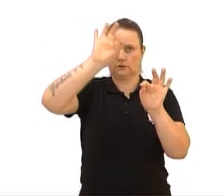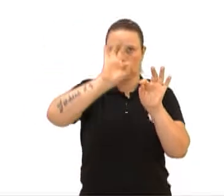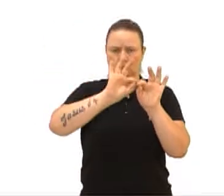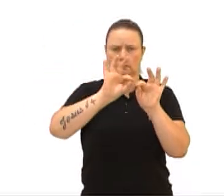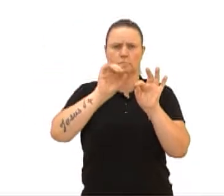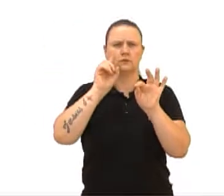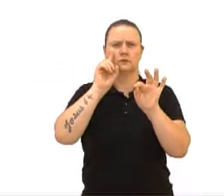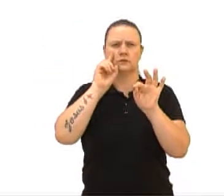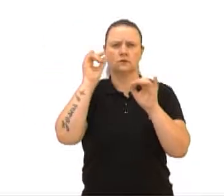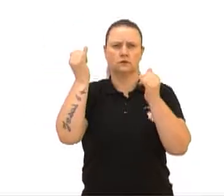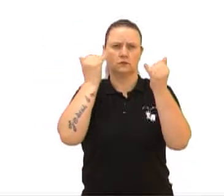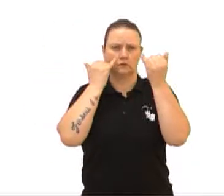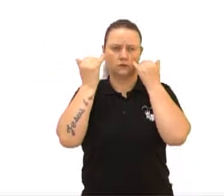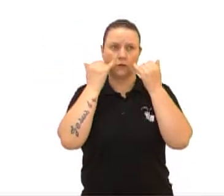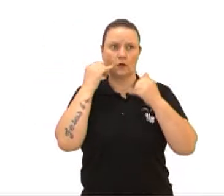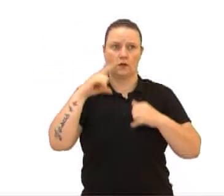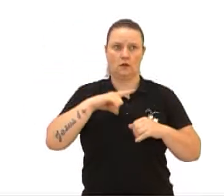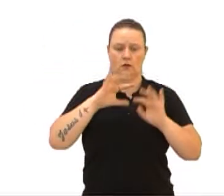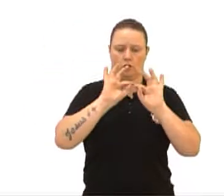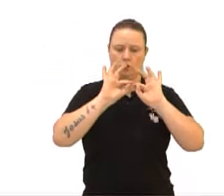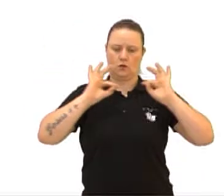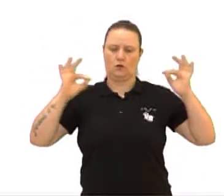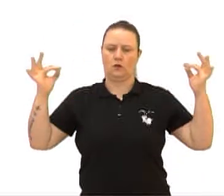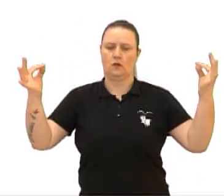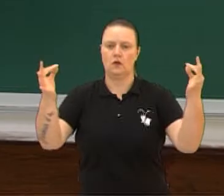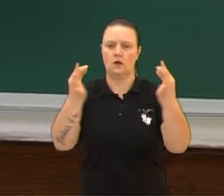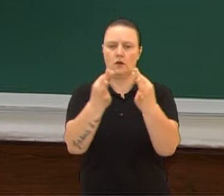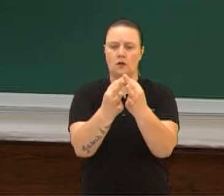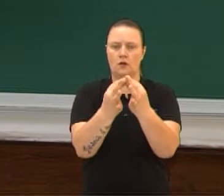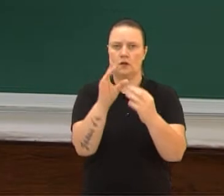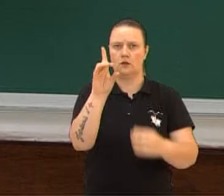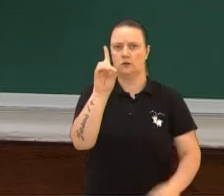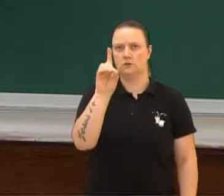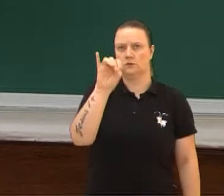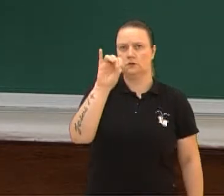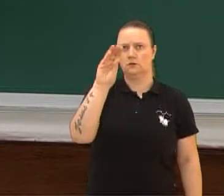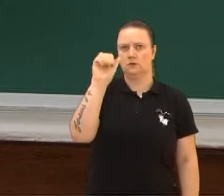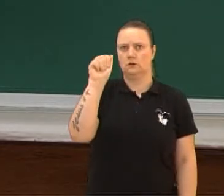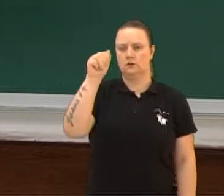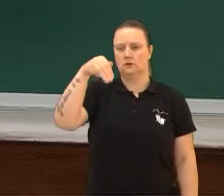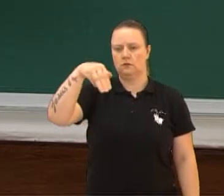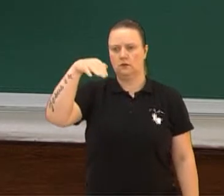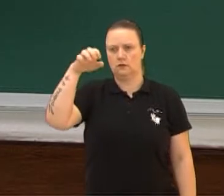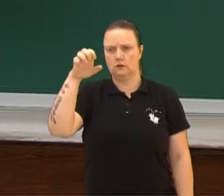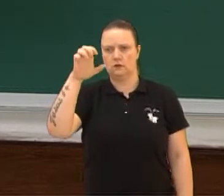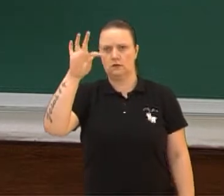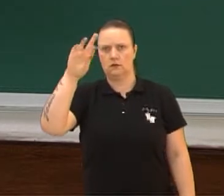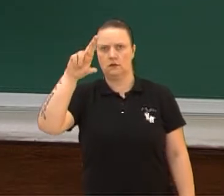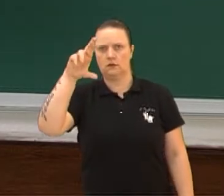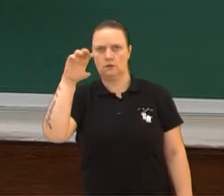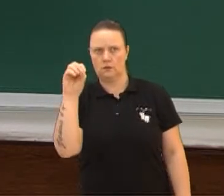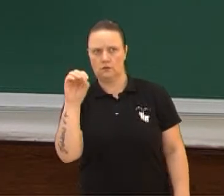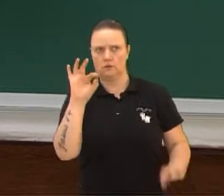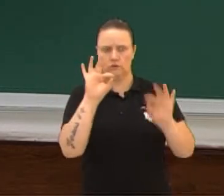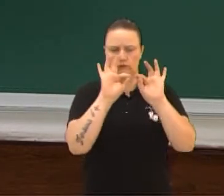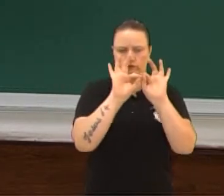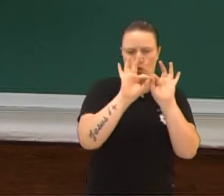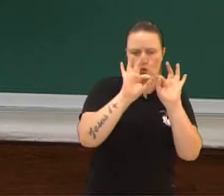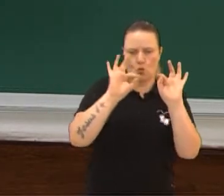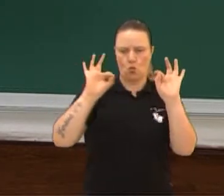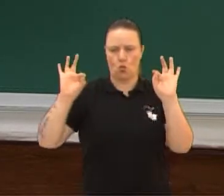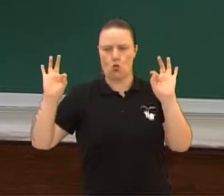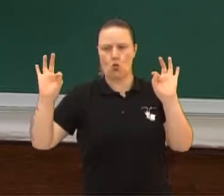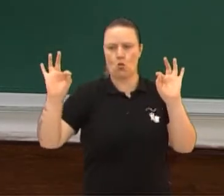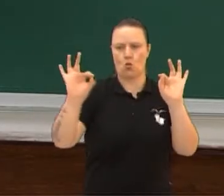Então, nós temos o diâmetro, que depois a gente vai usar nos exercícios, que é de uma ponta a outra, né? Aí